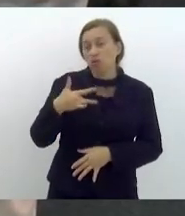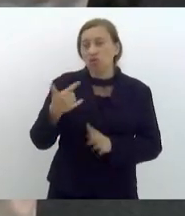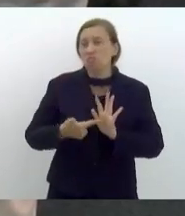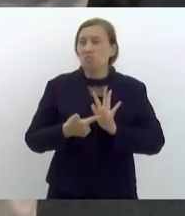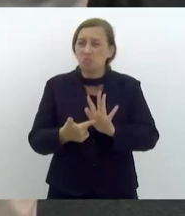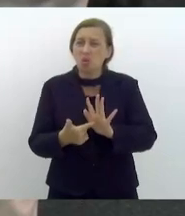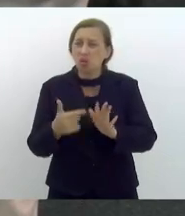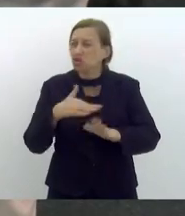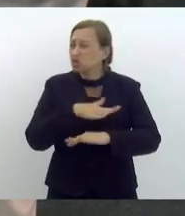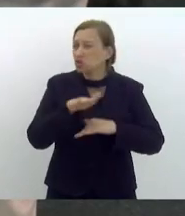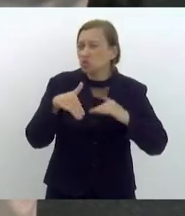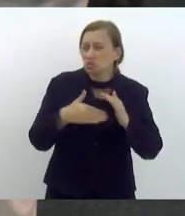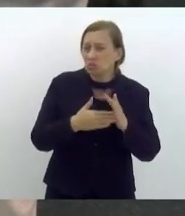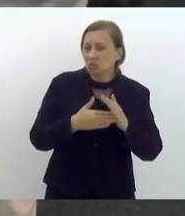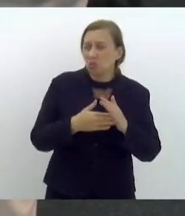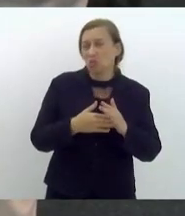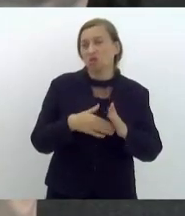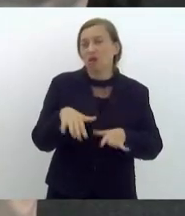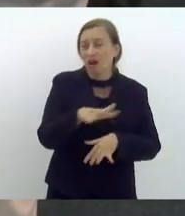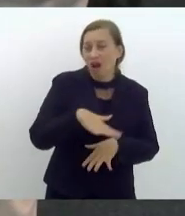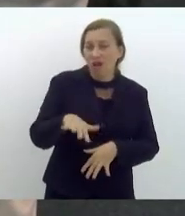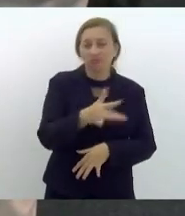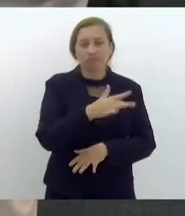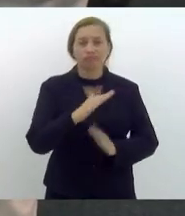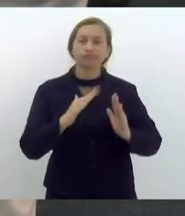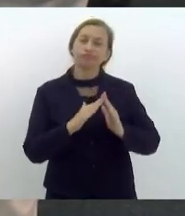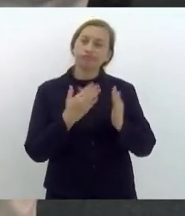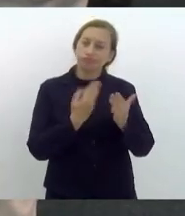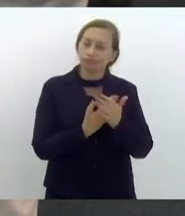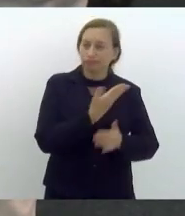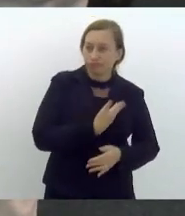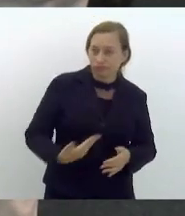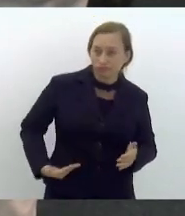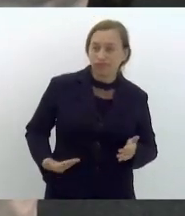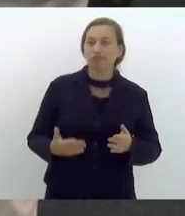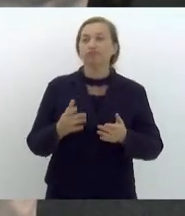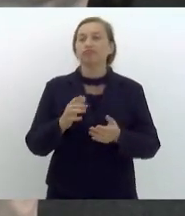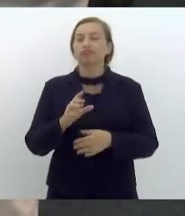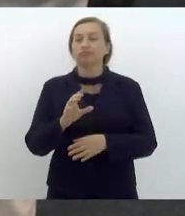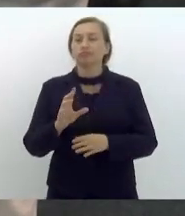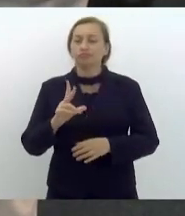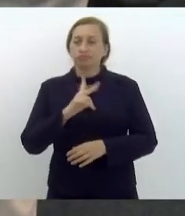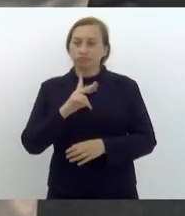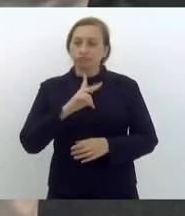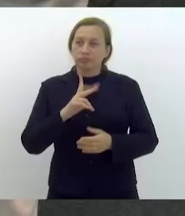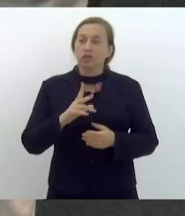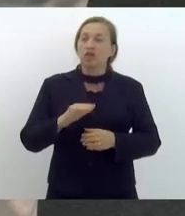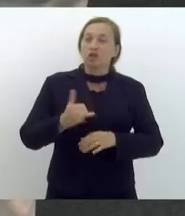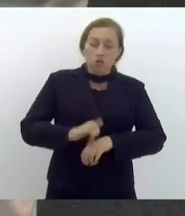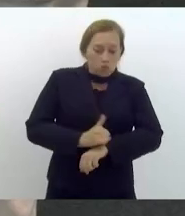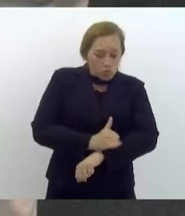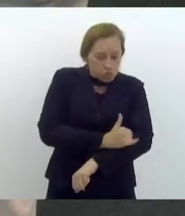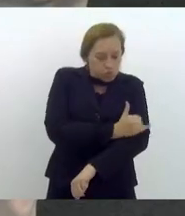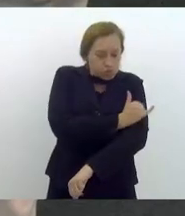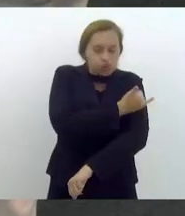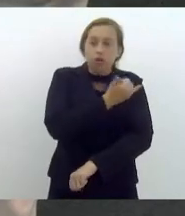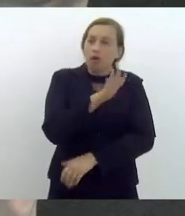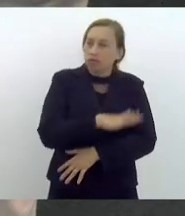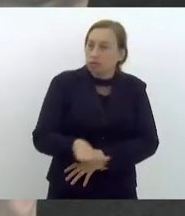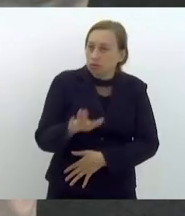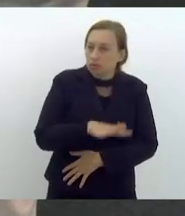os indicadores da rede de saúde pública e privada crianças obesas crianças